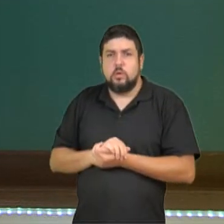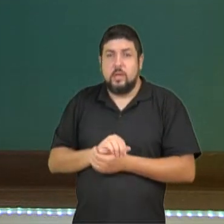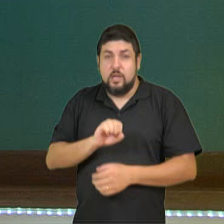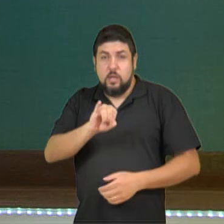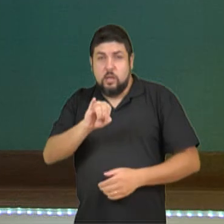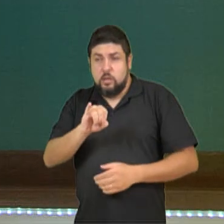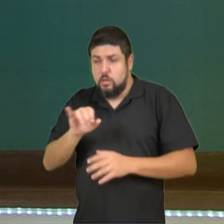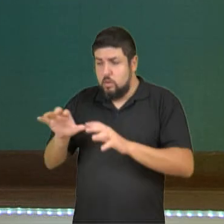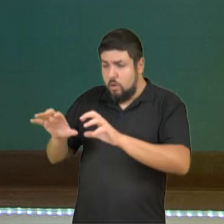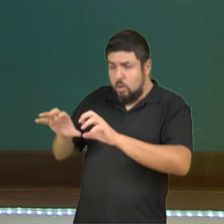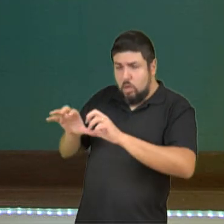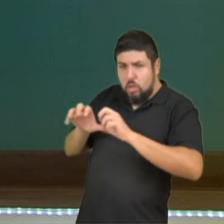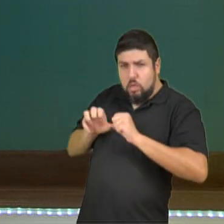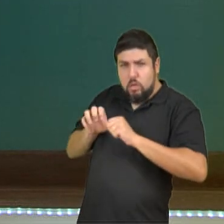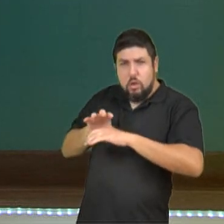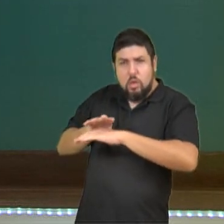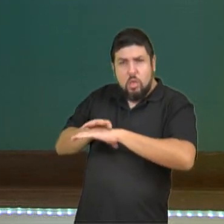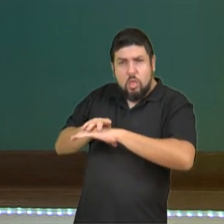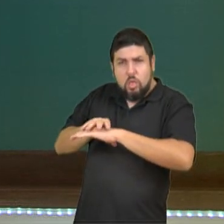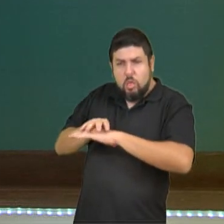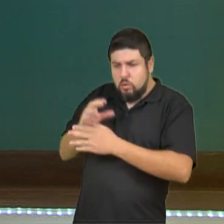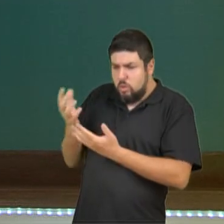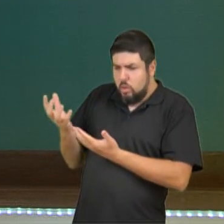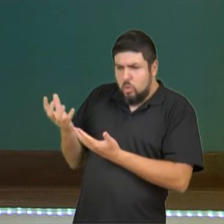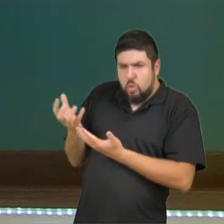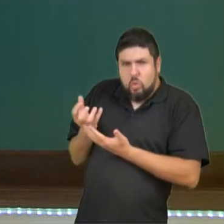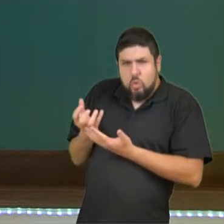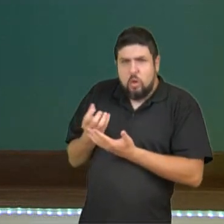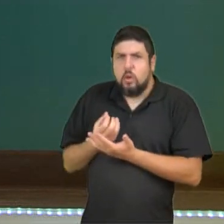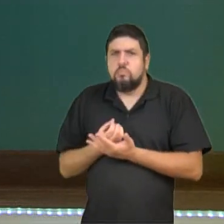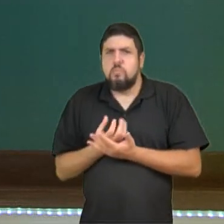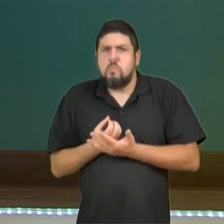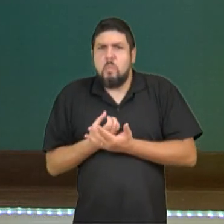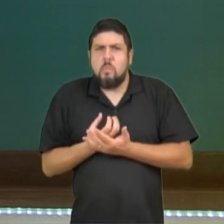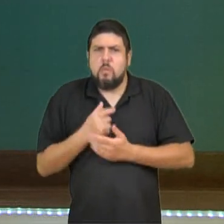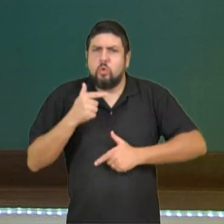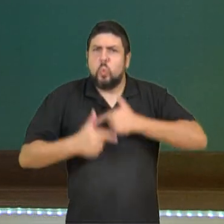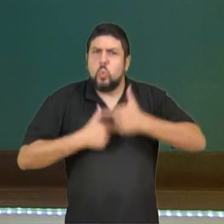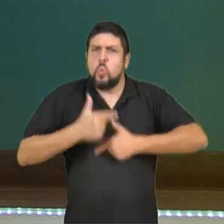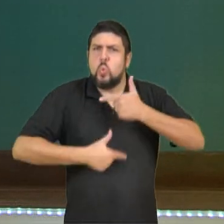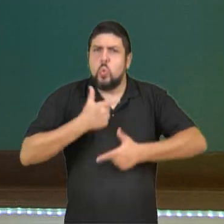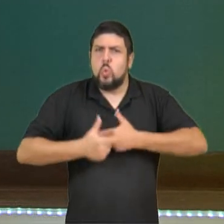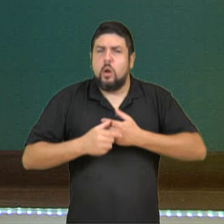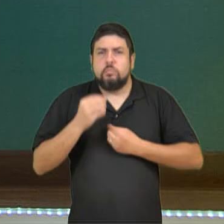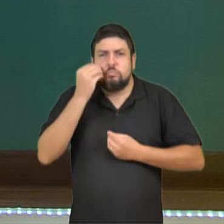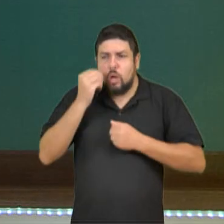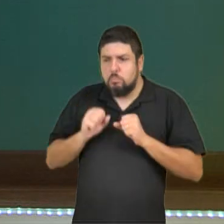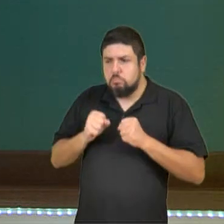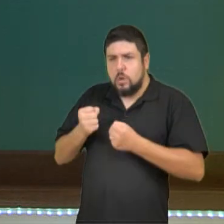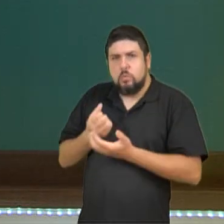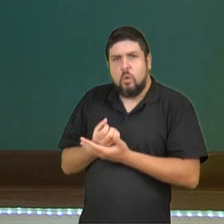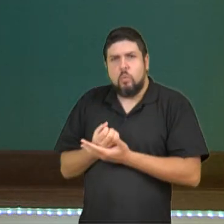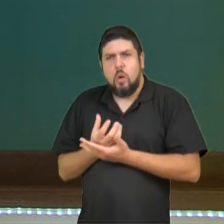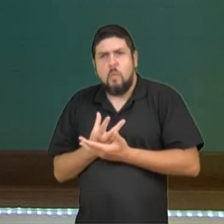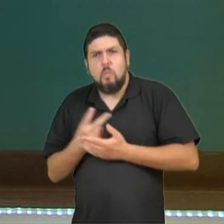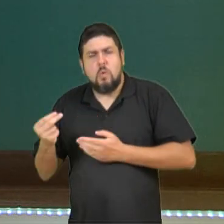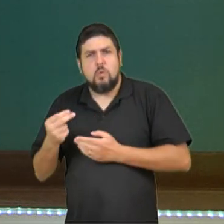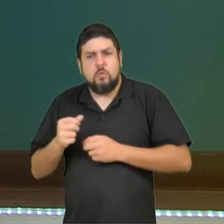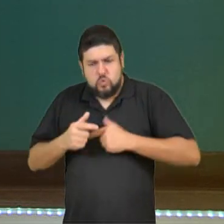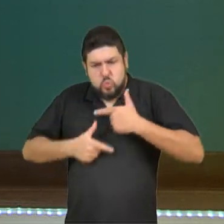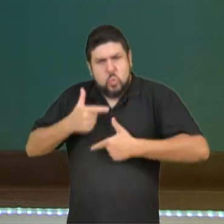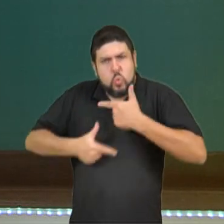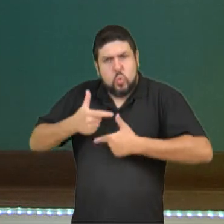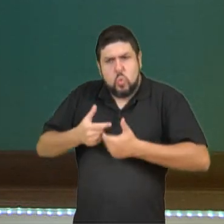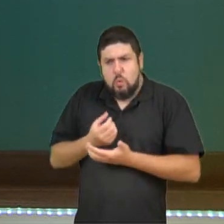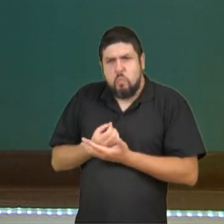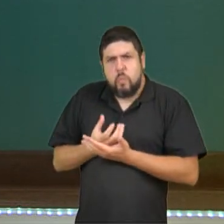produzir mais glóbulos brancos. E é por isso que acontece esse inchaço, a formação dessas